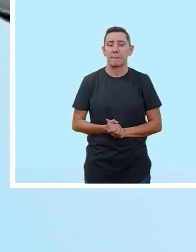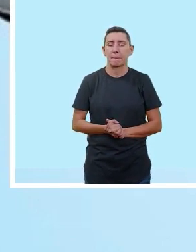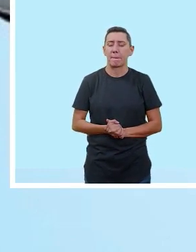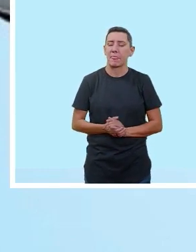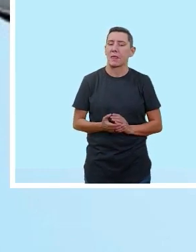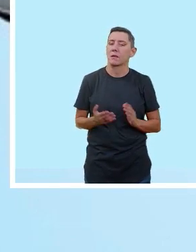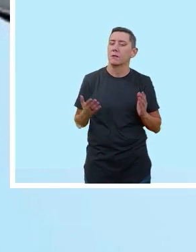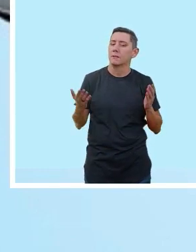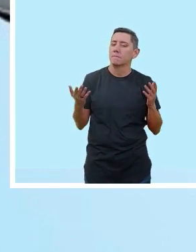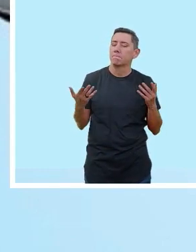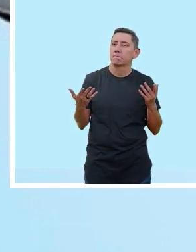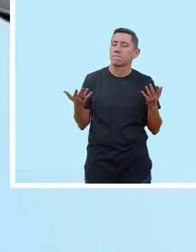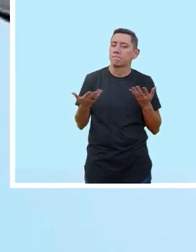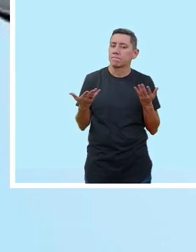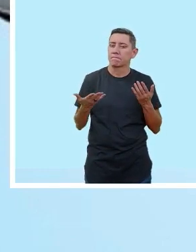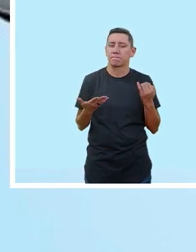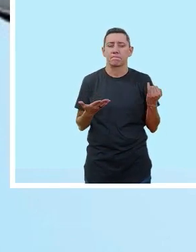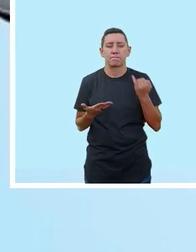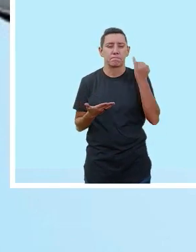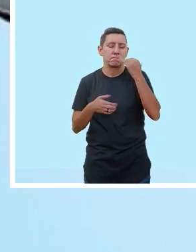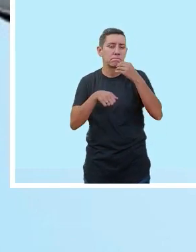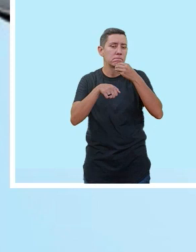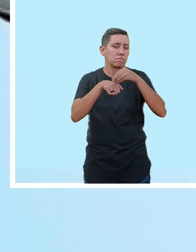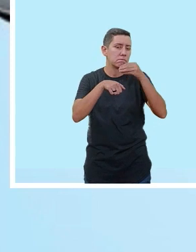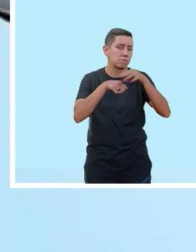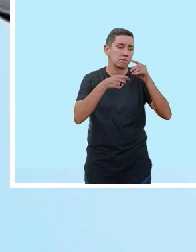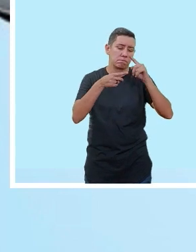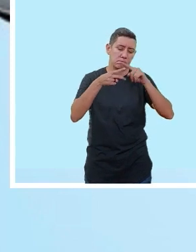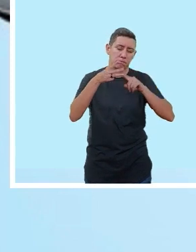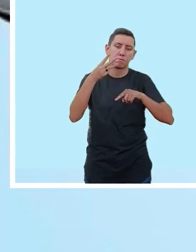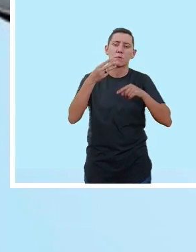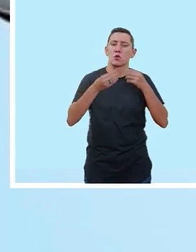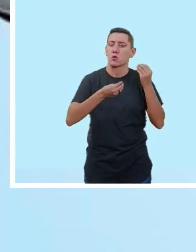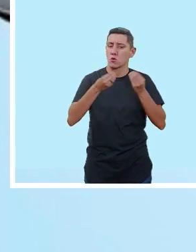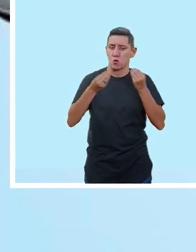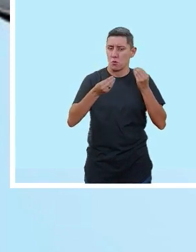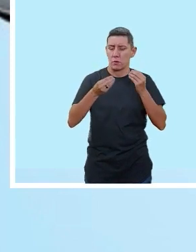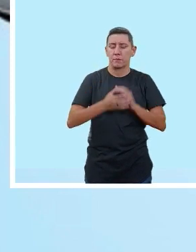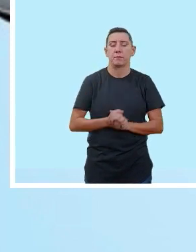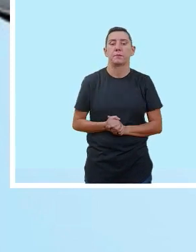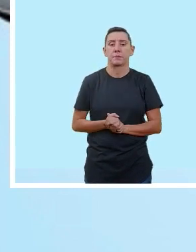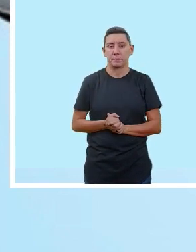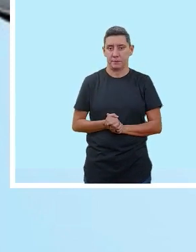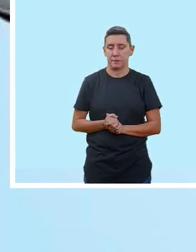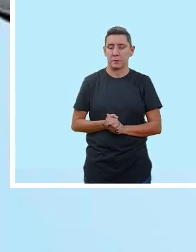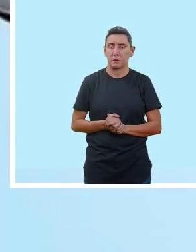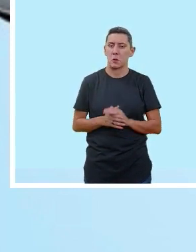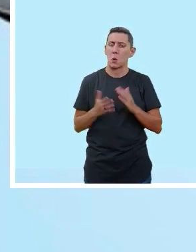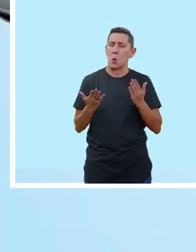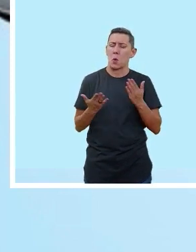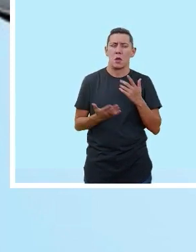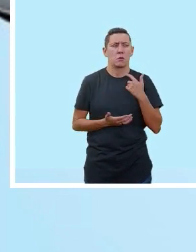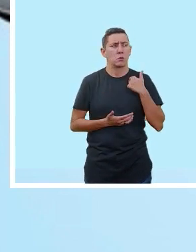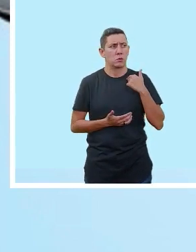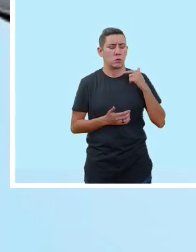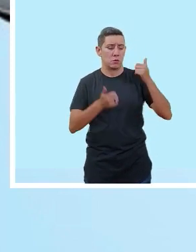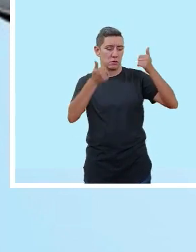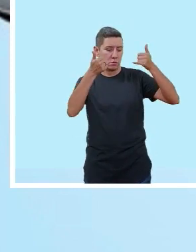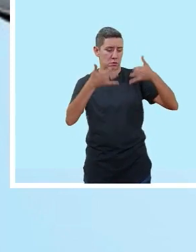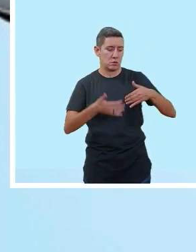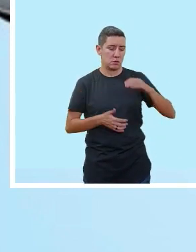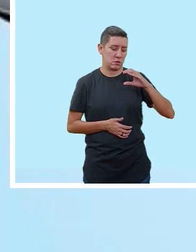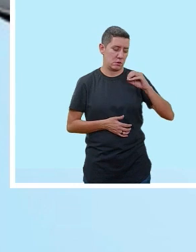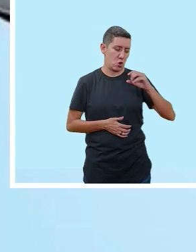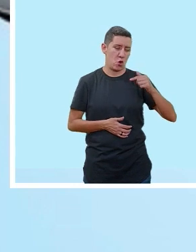agora algumas definições, né? Então, quando a gente comenta em função do dióxido